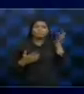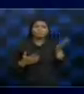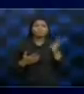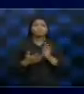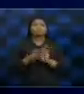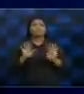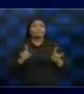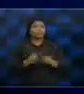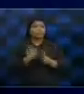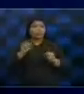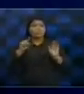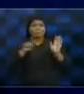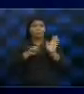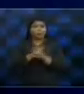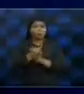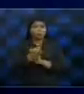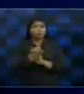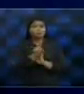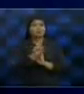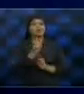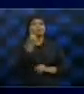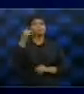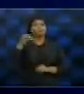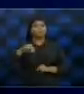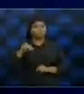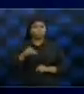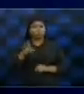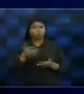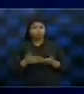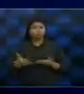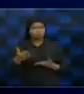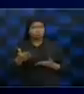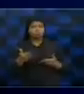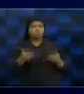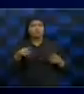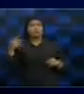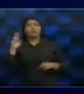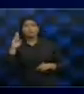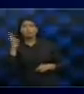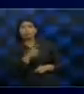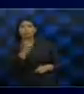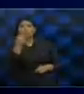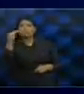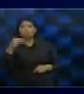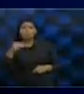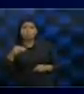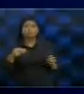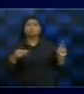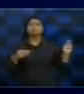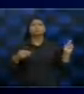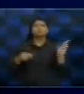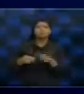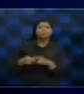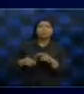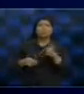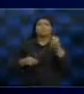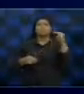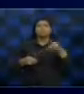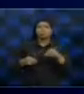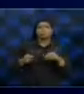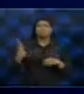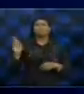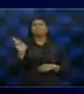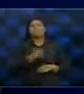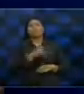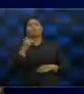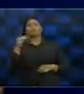Lembrando, a pergunta tem o tempo de 1 minuto para ser feita, a resposta de 2 minutos, a réplica de 1 minuto e a tréplica de